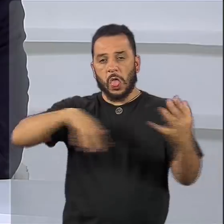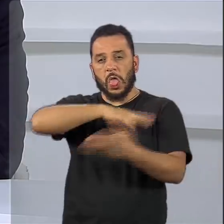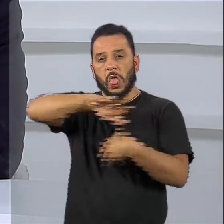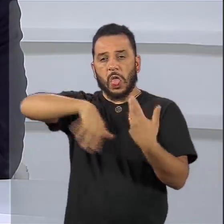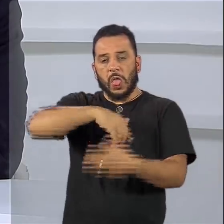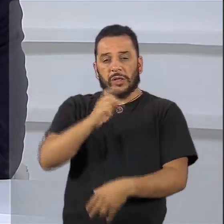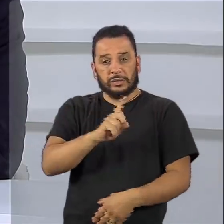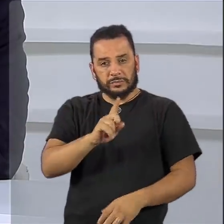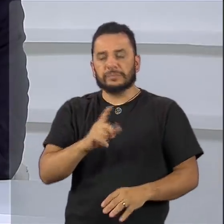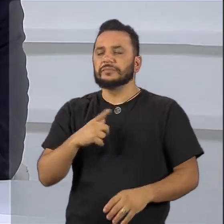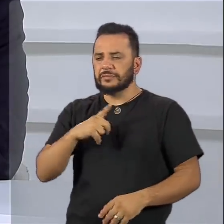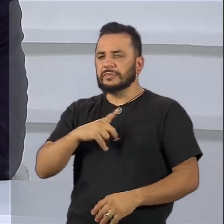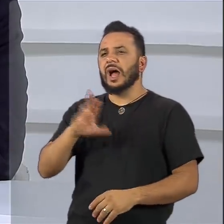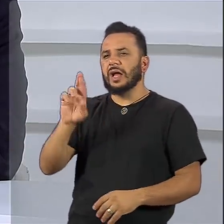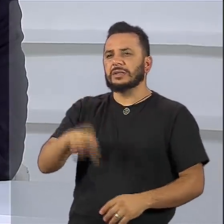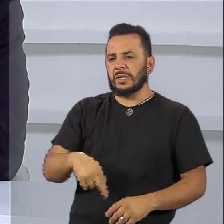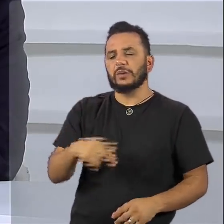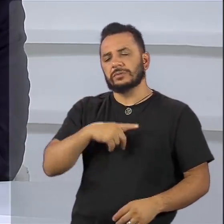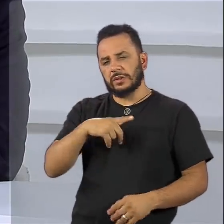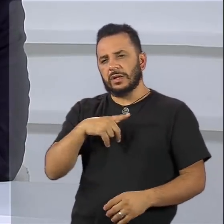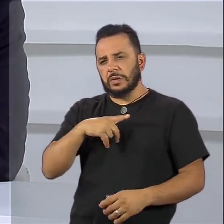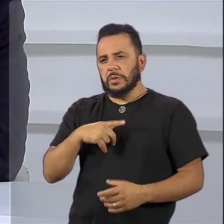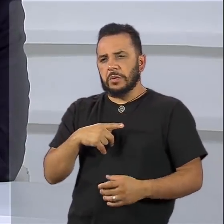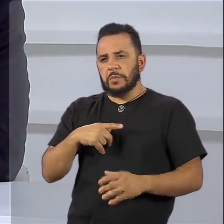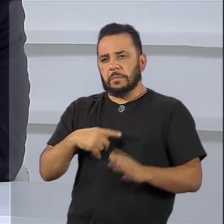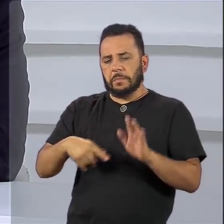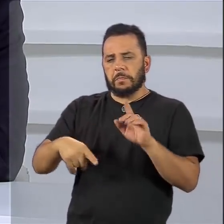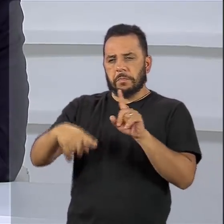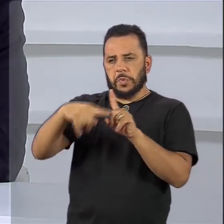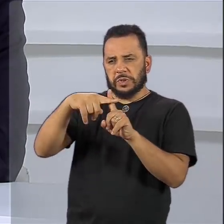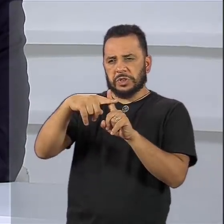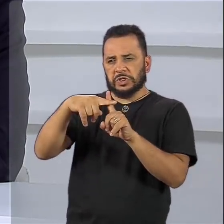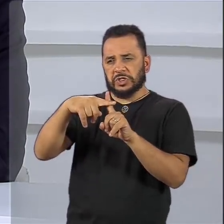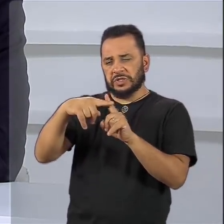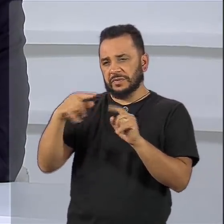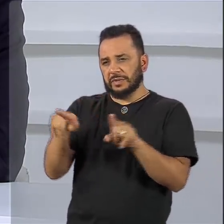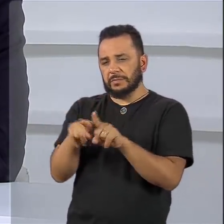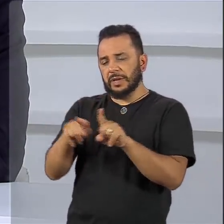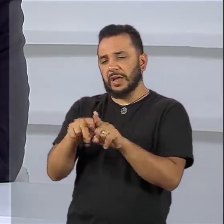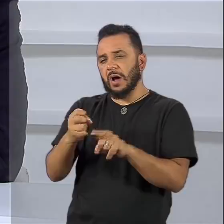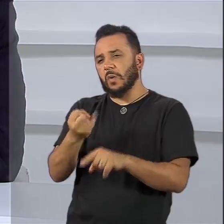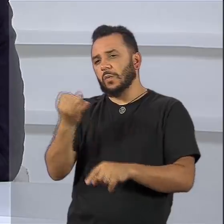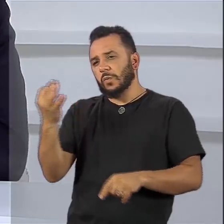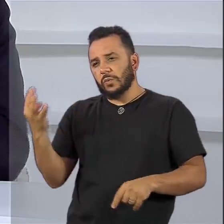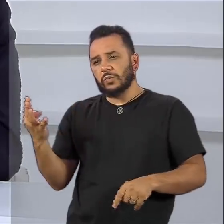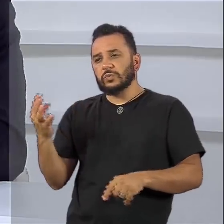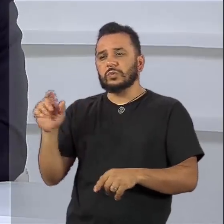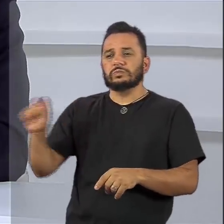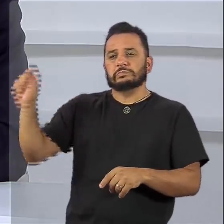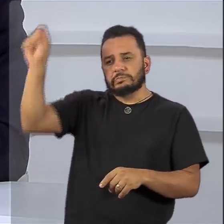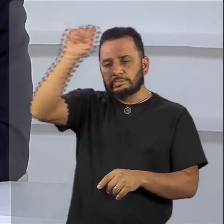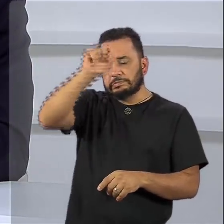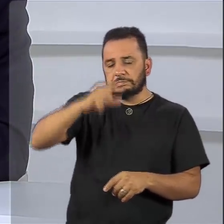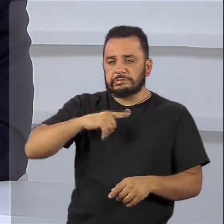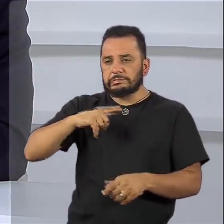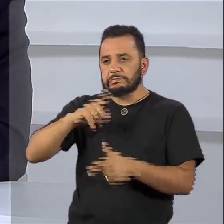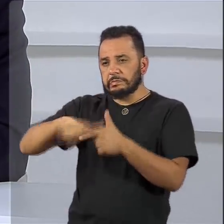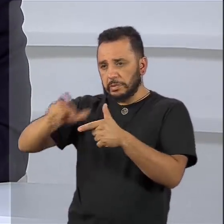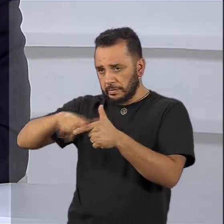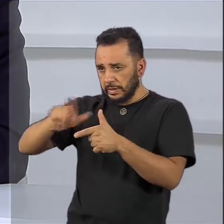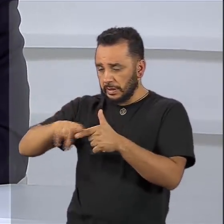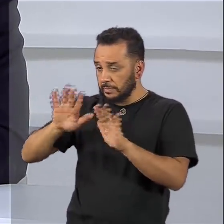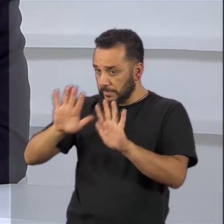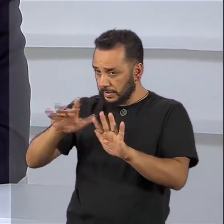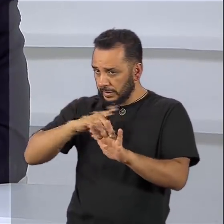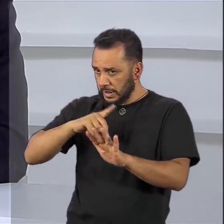também essa onda positiva e também muita estabilidade em alguns lugares. Agora, tem uma novidade que é um certo tipo de autoritarismo que não só